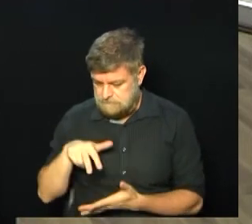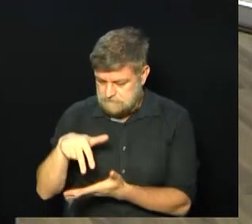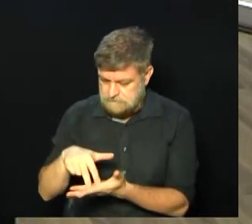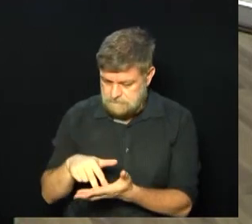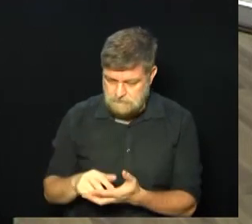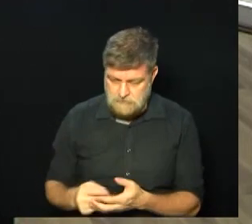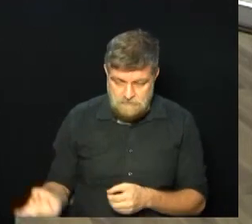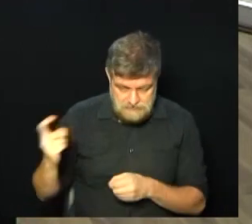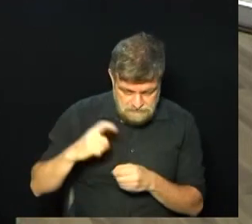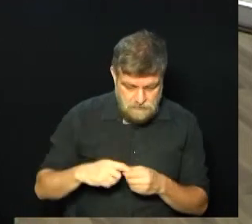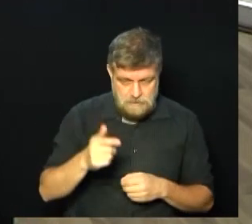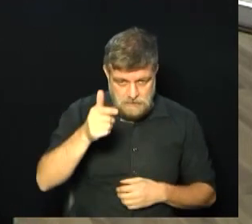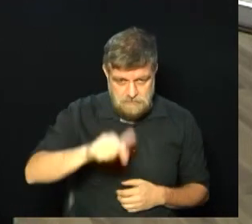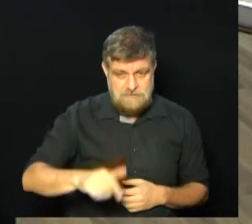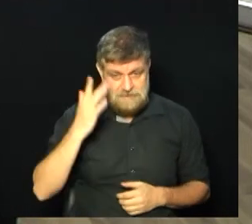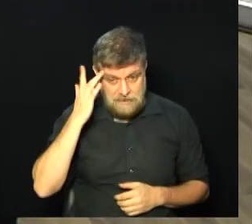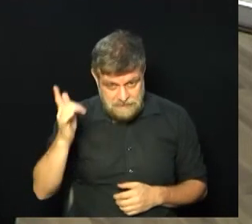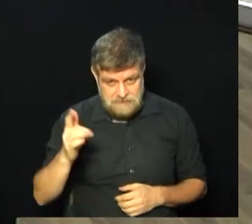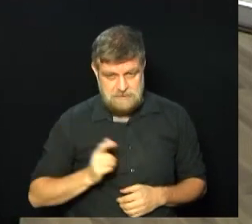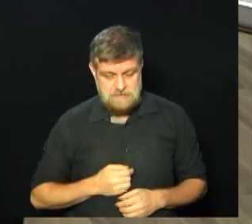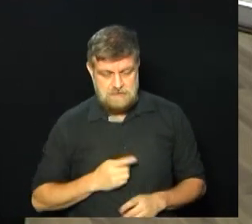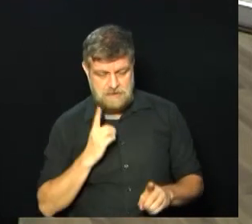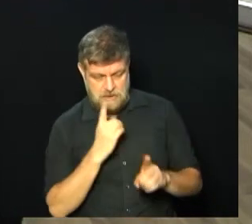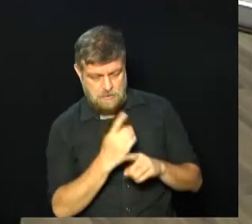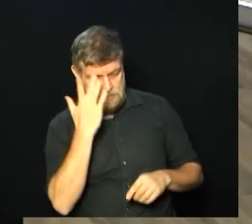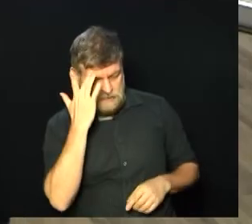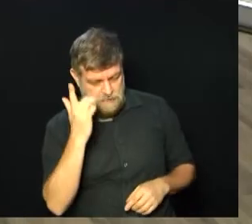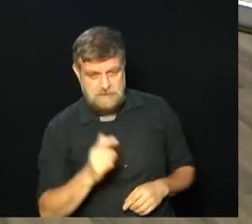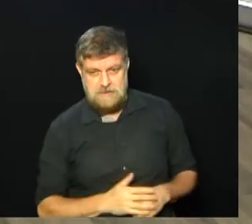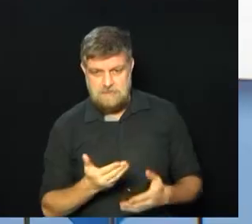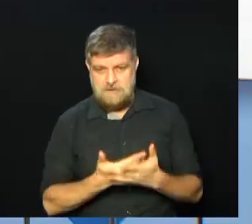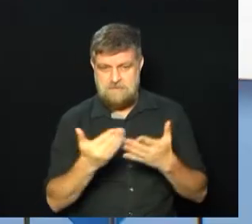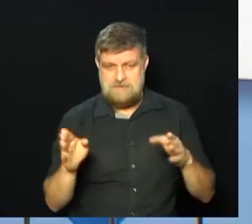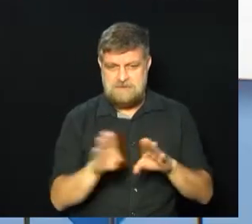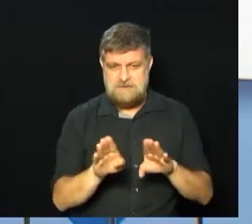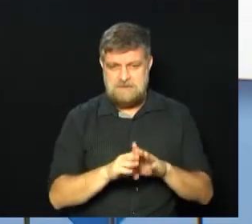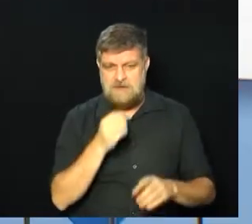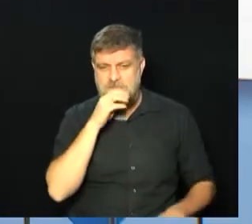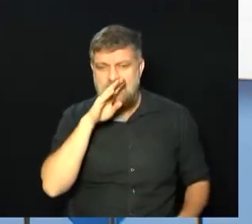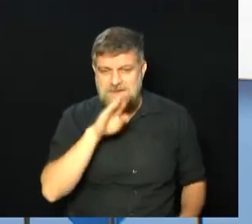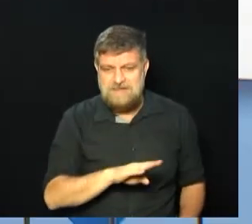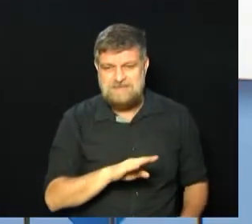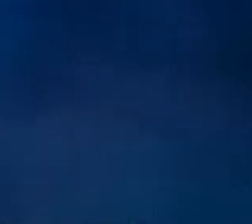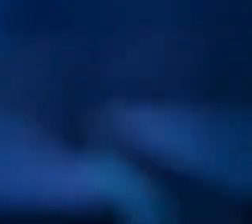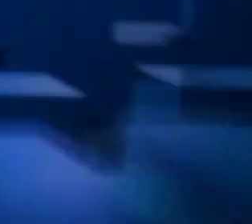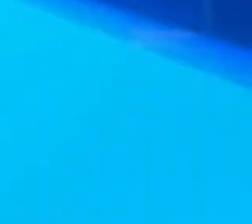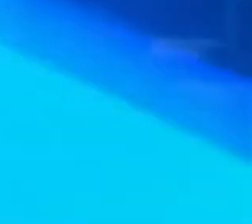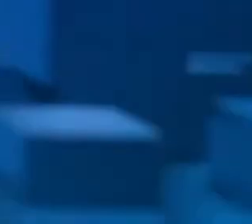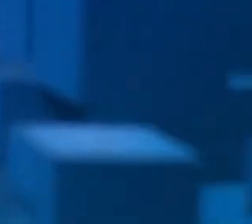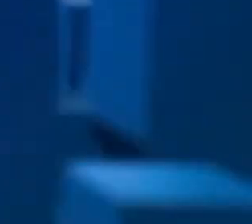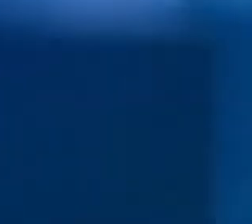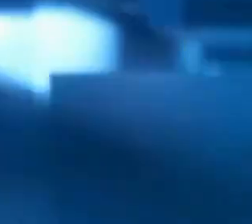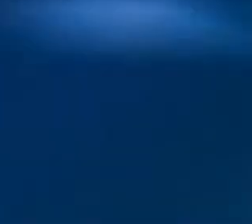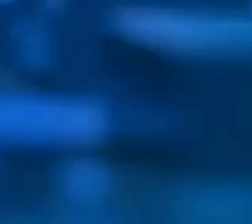conto com a sua presença de novo amanhã Oi Cunha Viviane até amanhã para você de casa uma boa tarde e